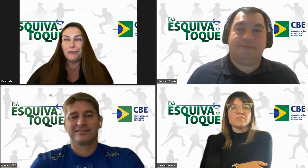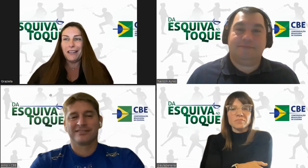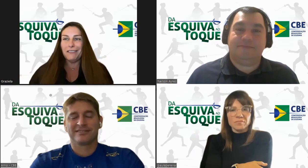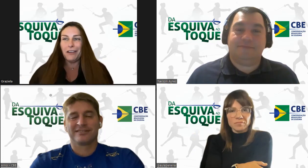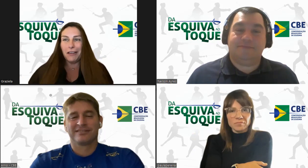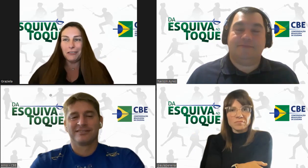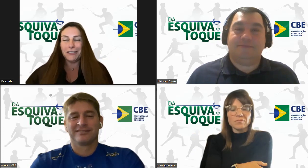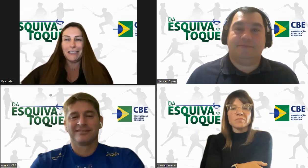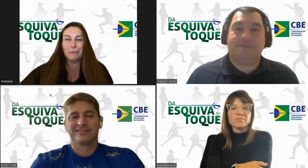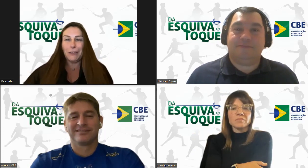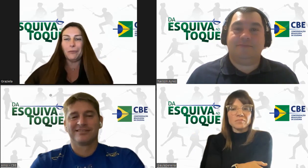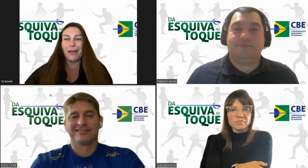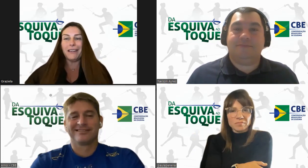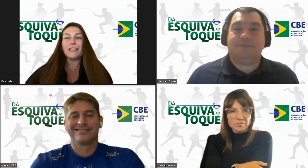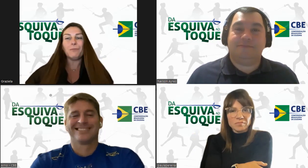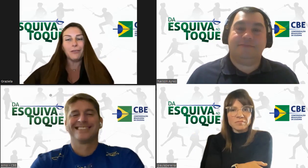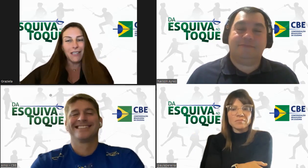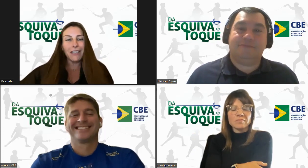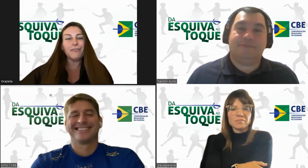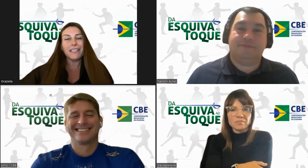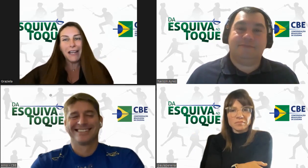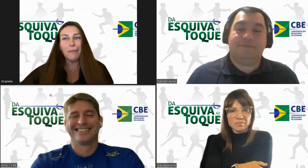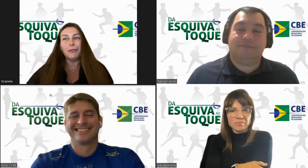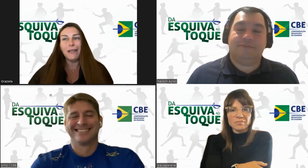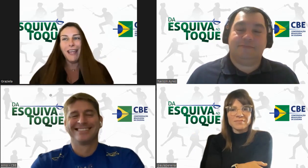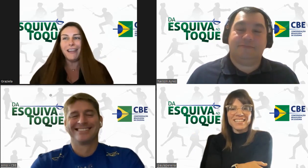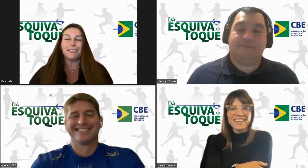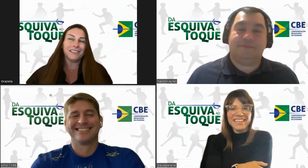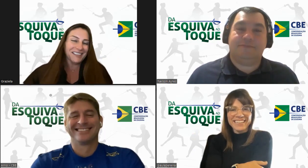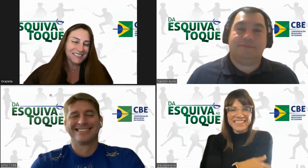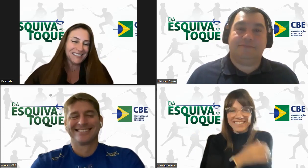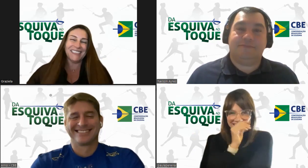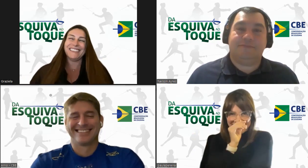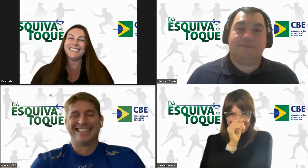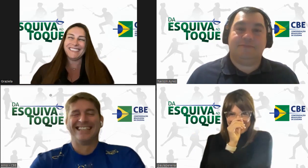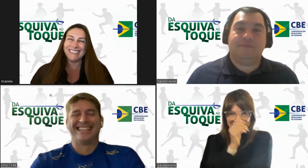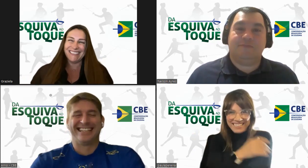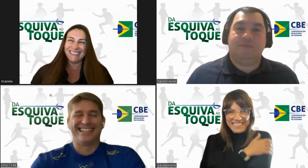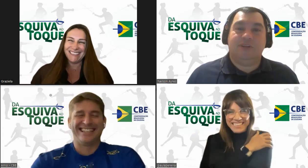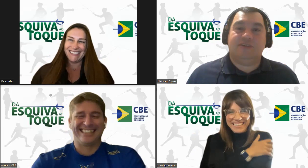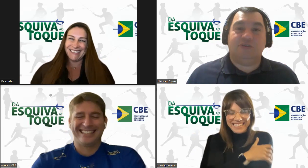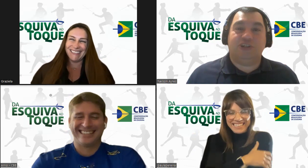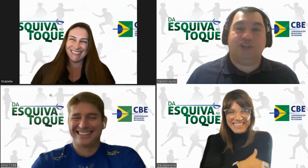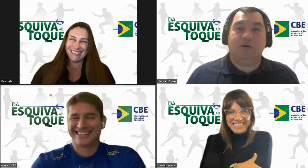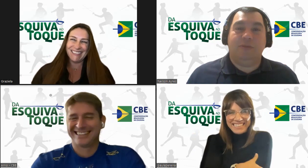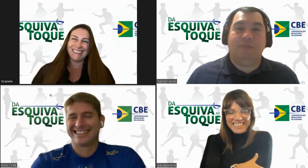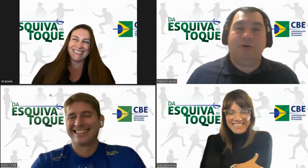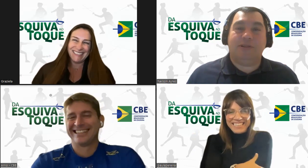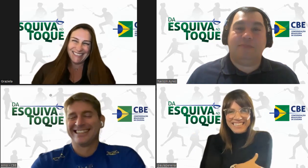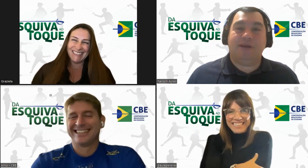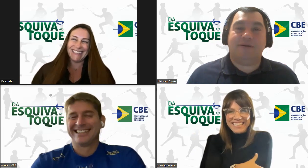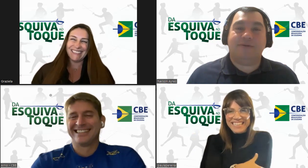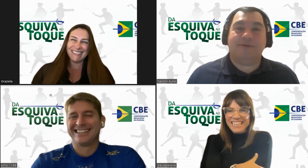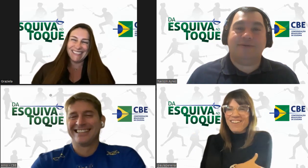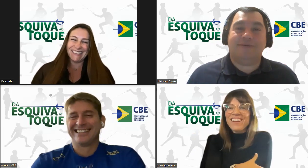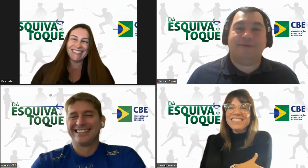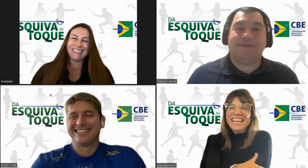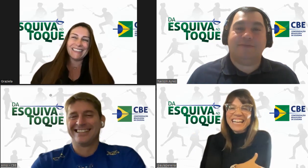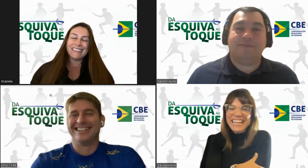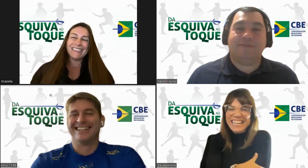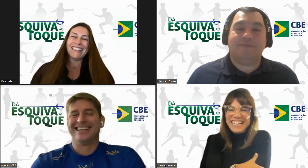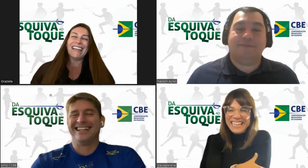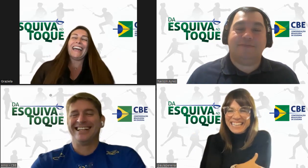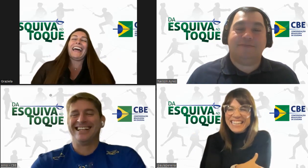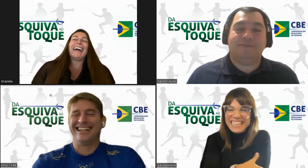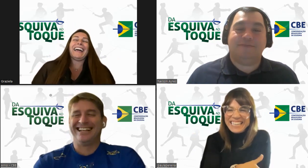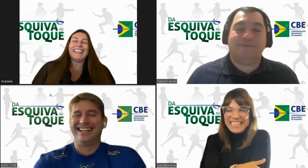vai resolver levar o caldo de cana para tomar antes pode ser que você acabe no banheiro salsichão é uma boa também